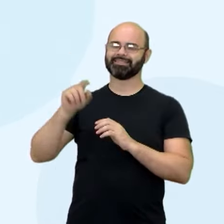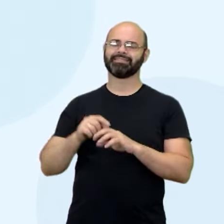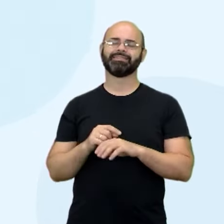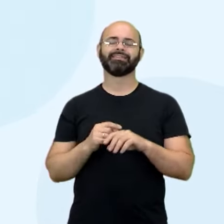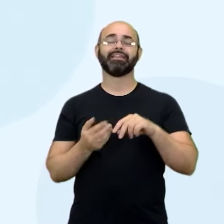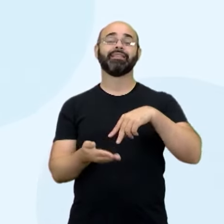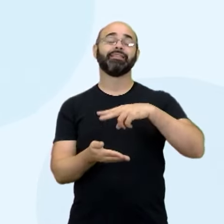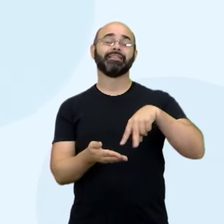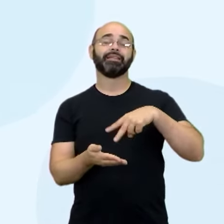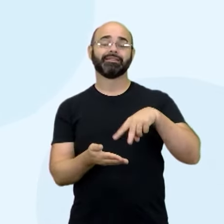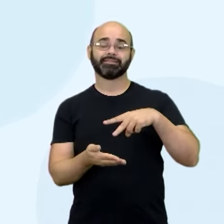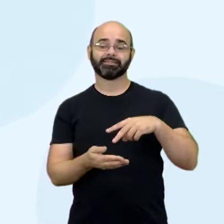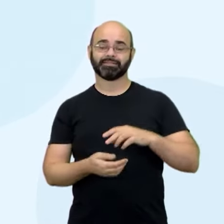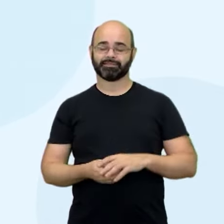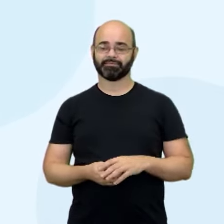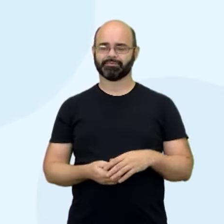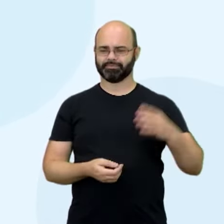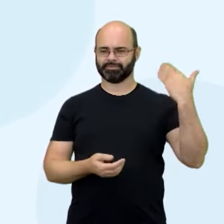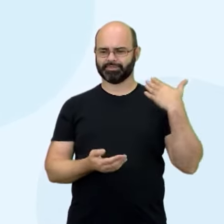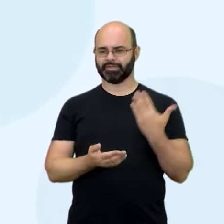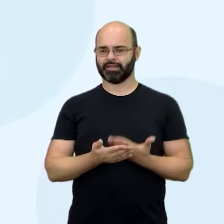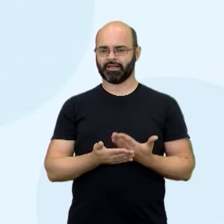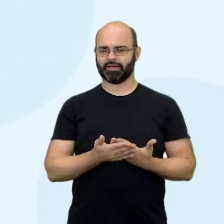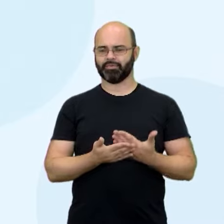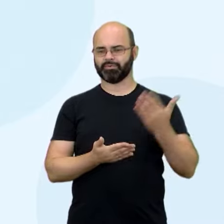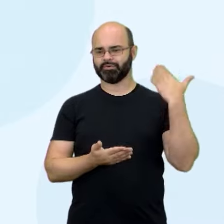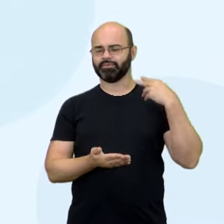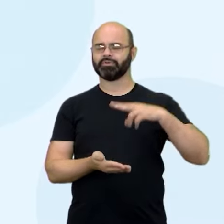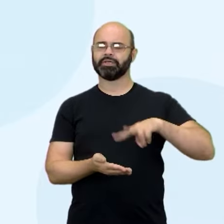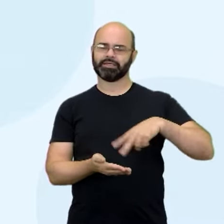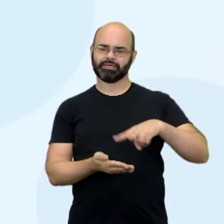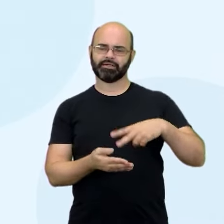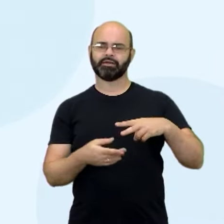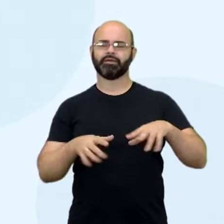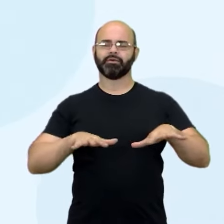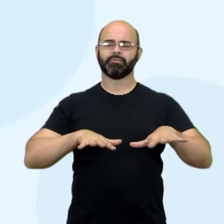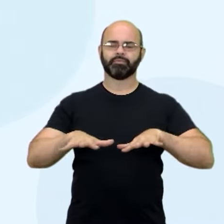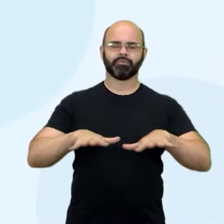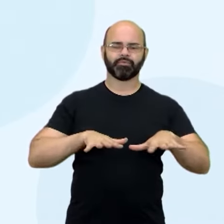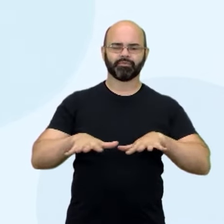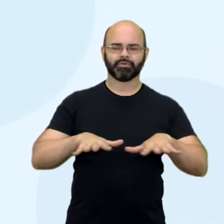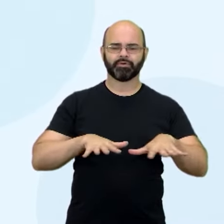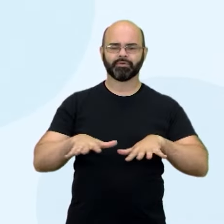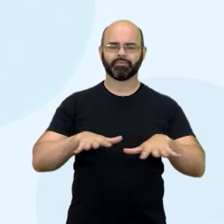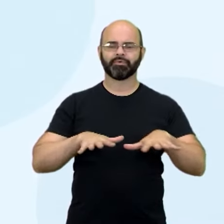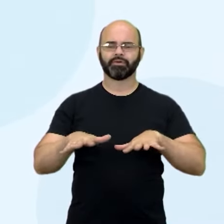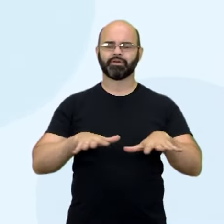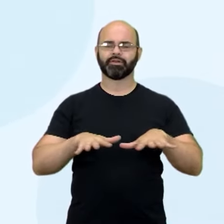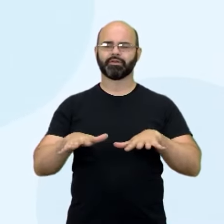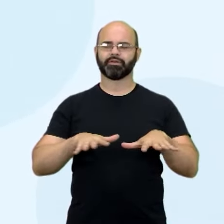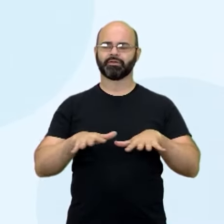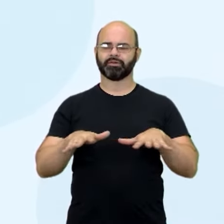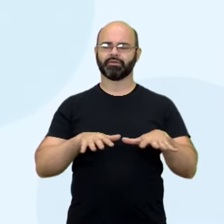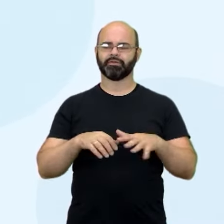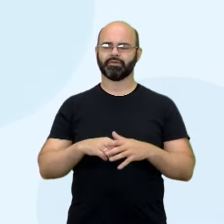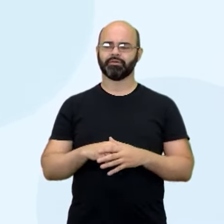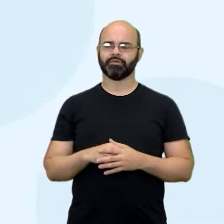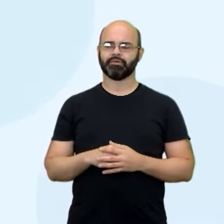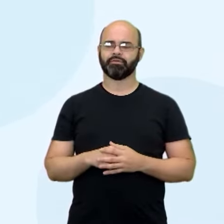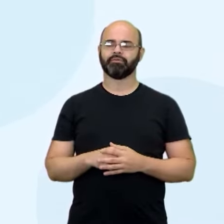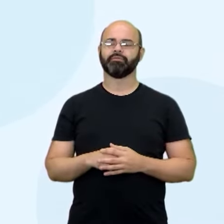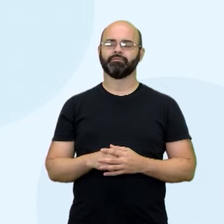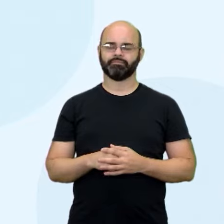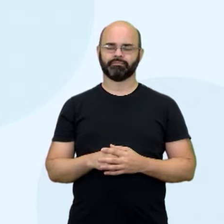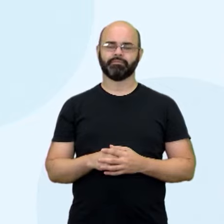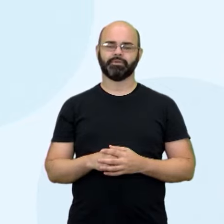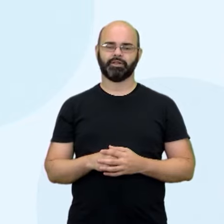Na aula anterior falamos um pouquinho sobre a questão do movimento, que existe um estudo específico, que todo um grupo traz